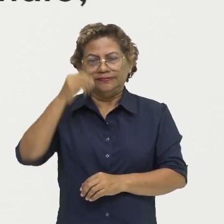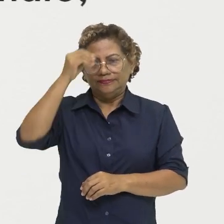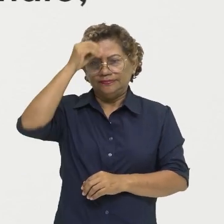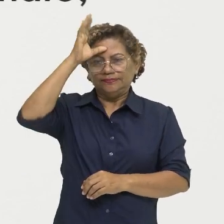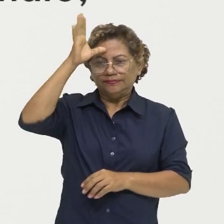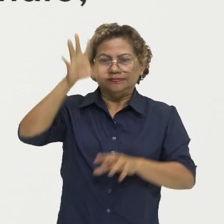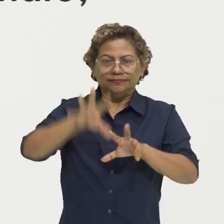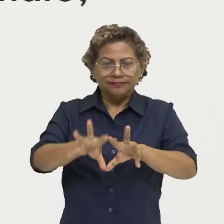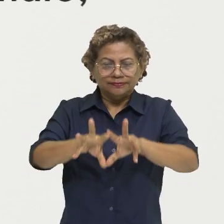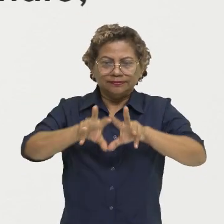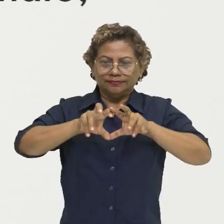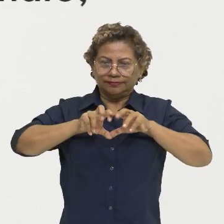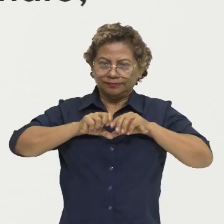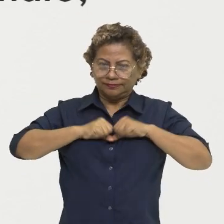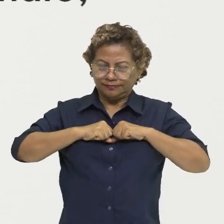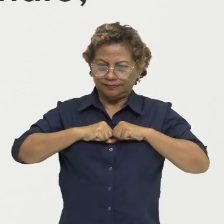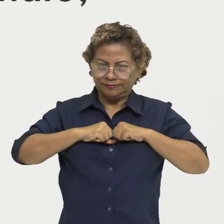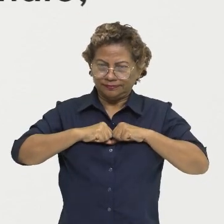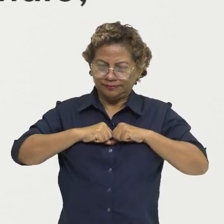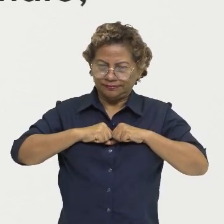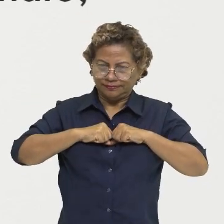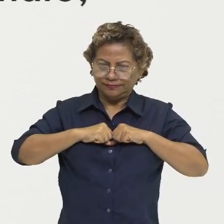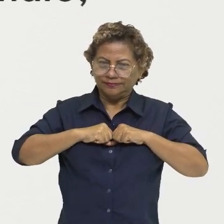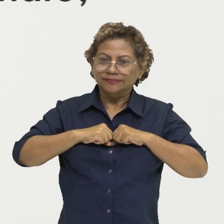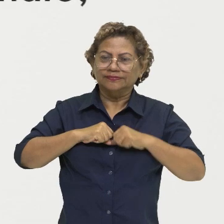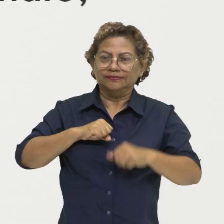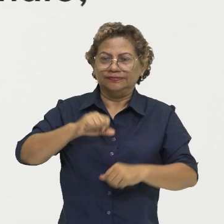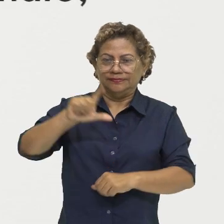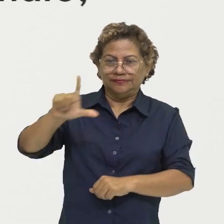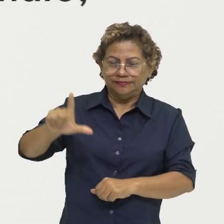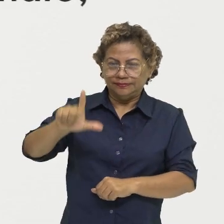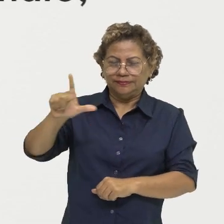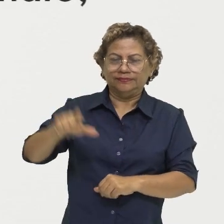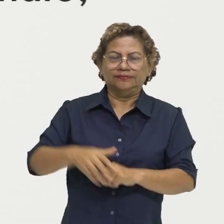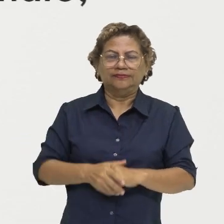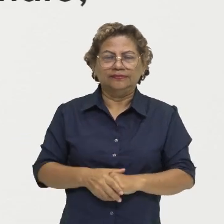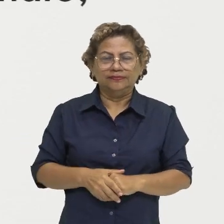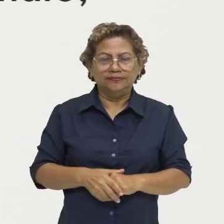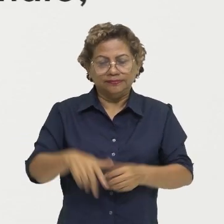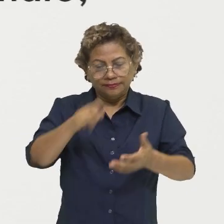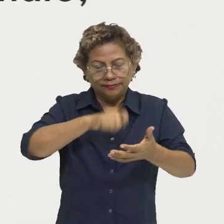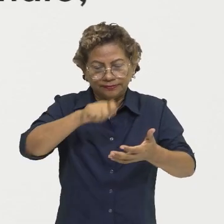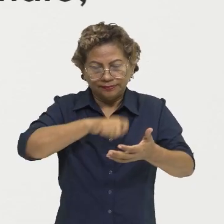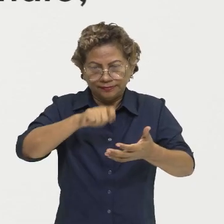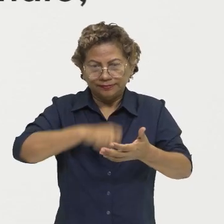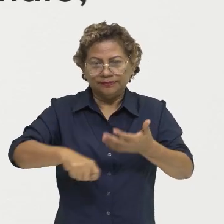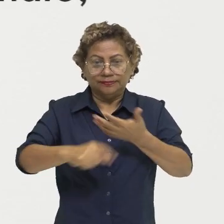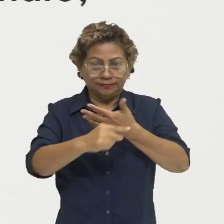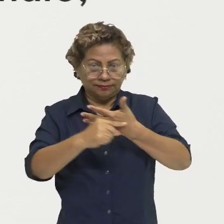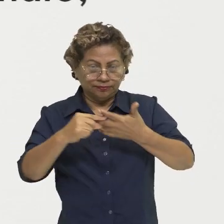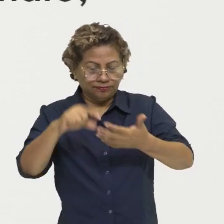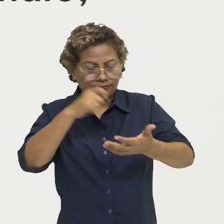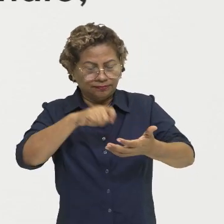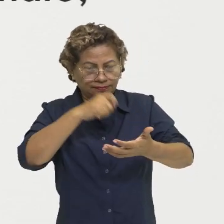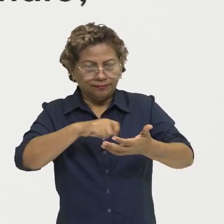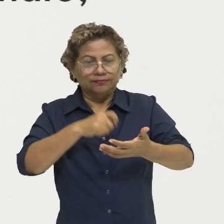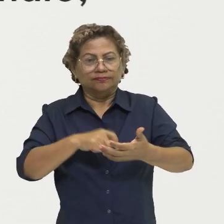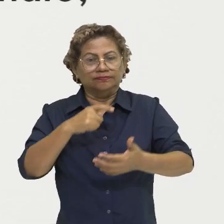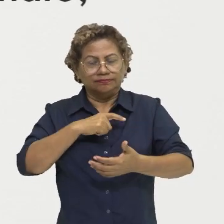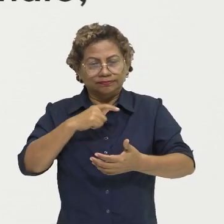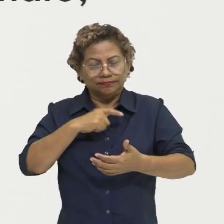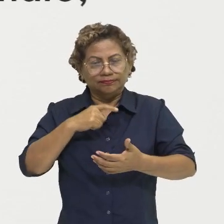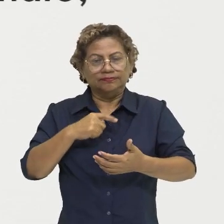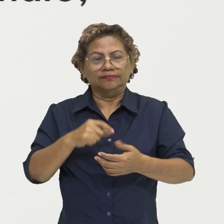que você adquire através da literatura. Então, o escritor, ele tem uma percepção que é pessoal, que é muito individual,